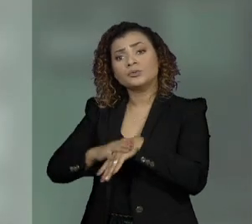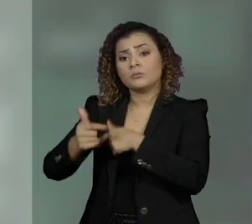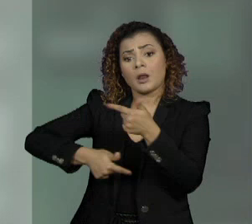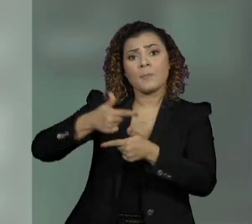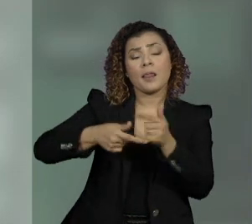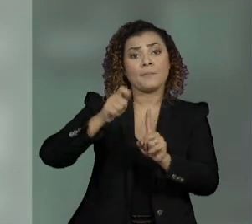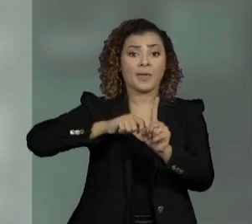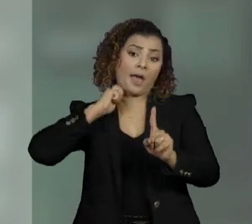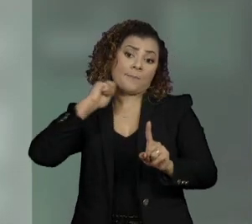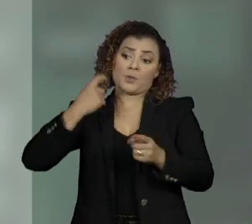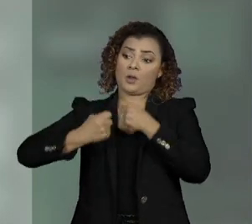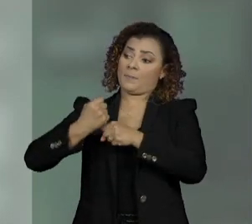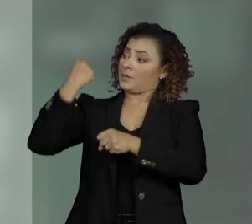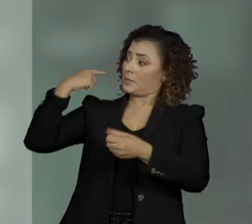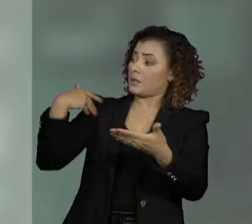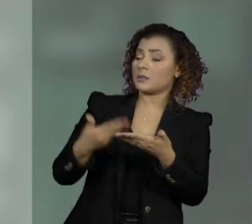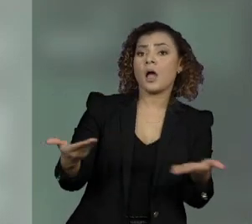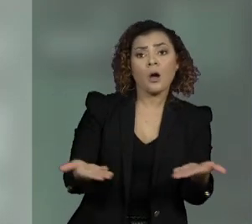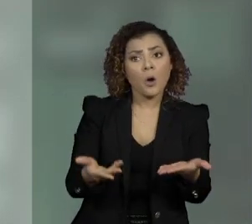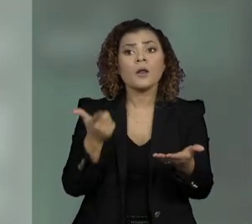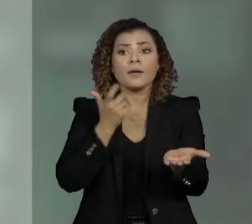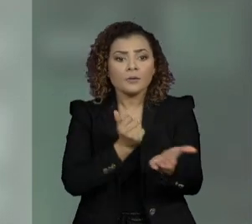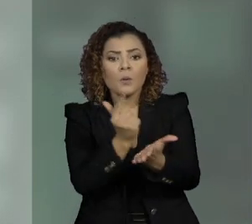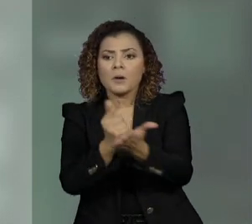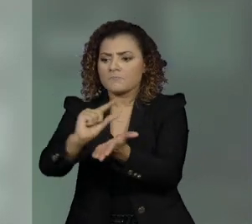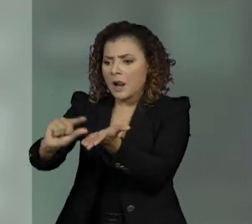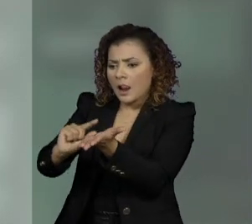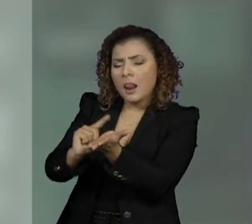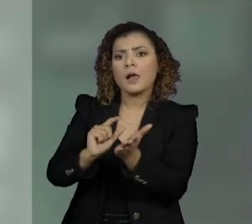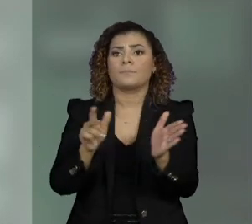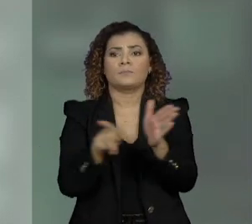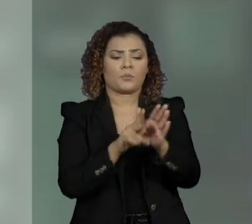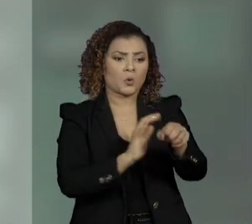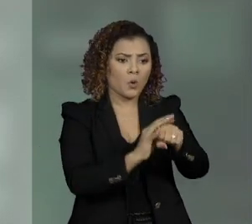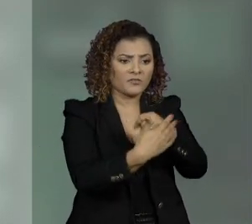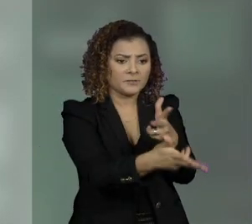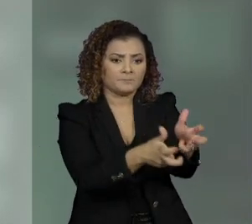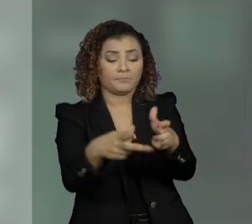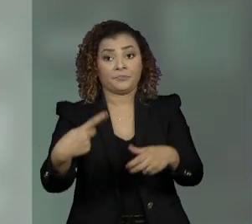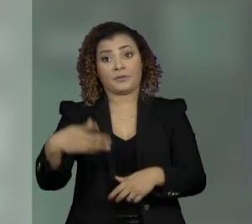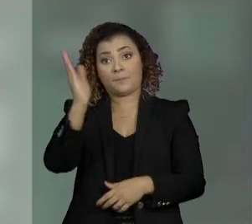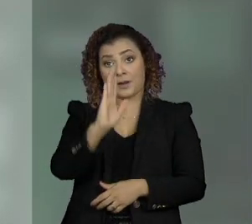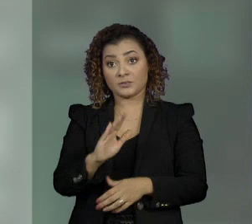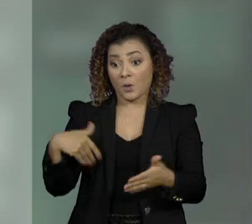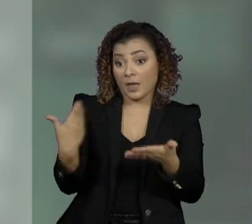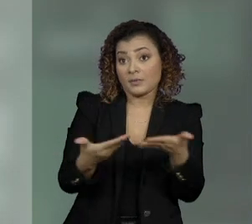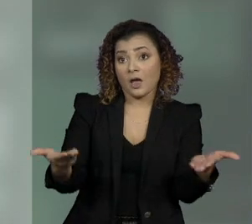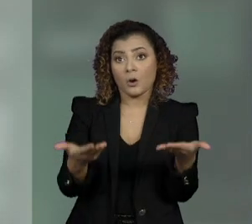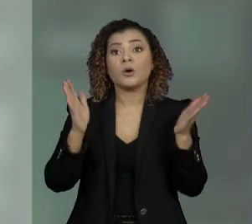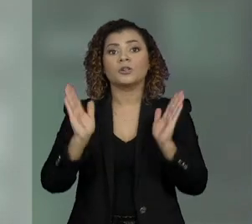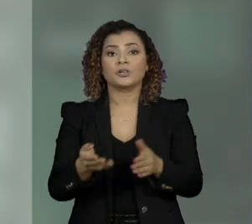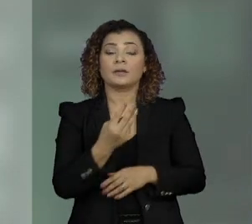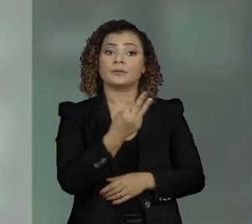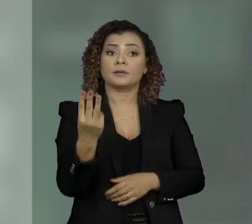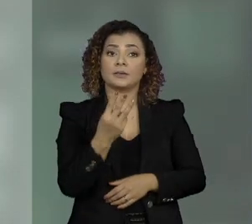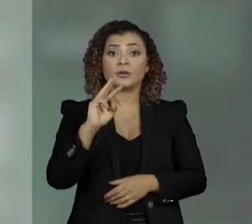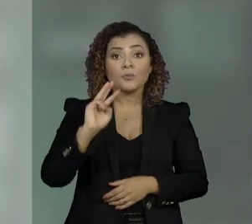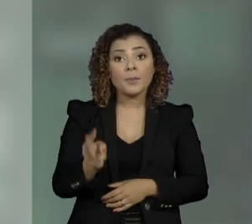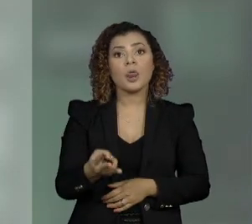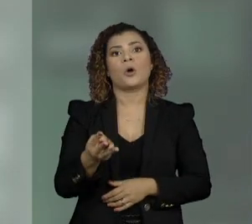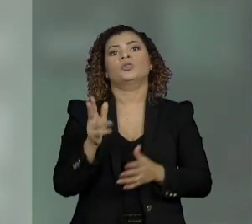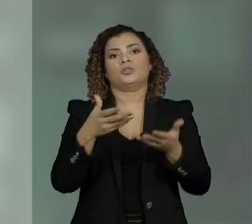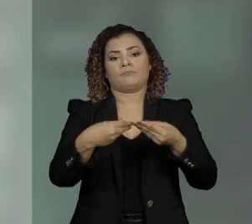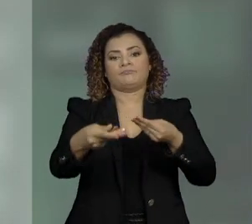abril do ano passado para garantir doses de vacinas Covid-19 para o Brasil. Até agora, mais de 33 milhões já